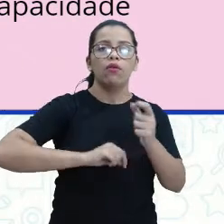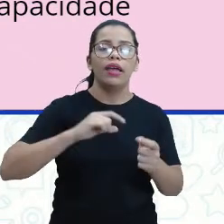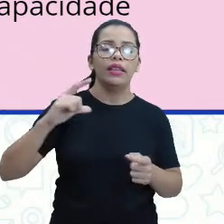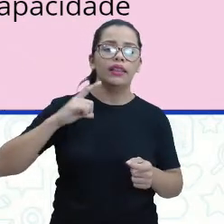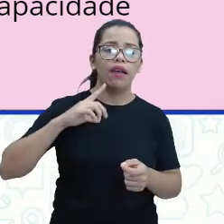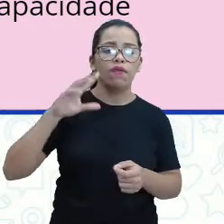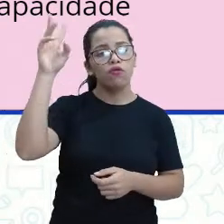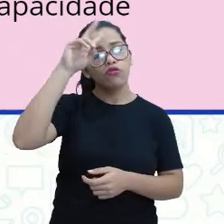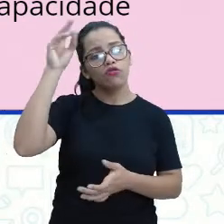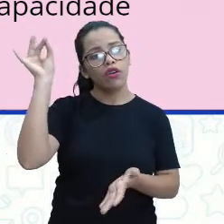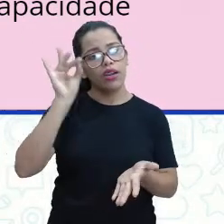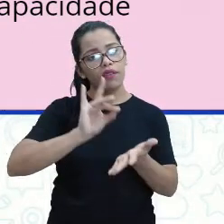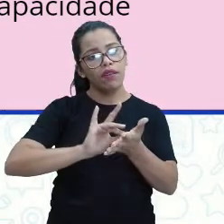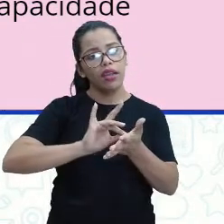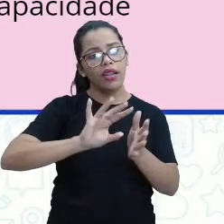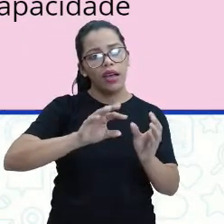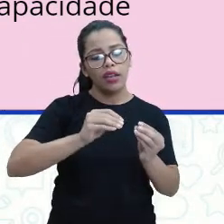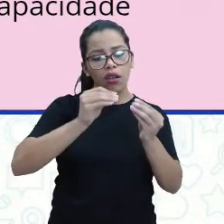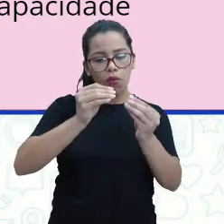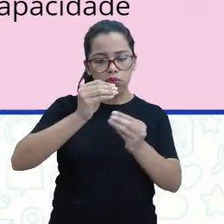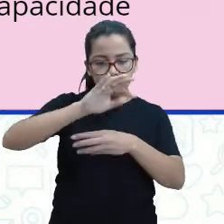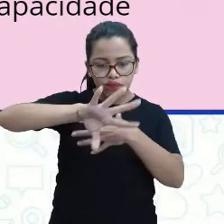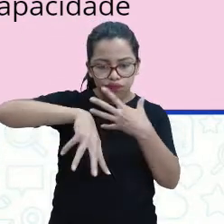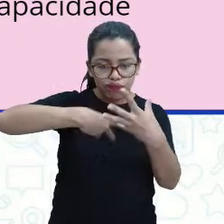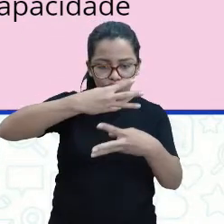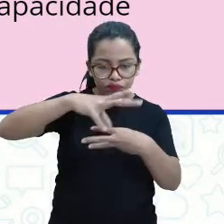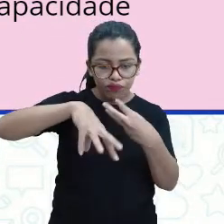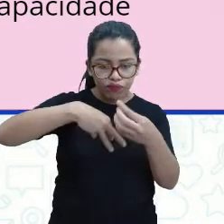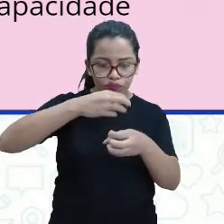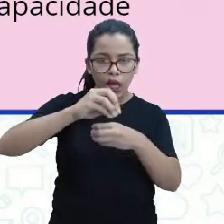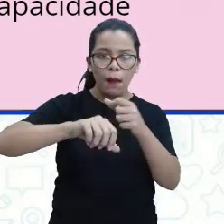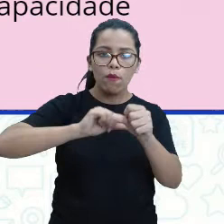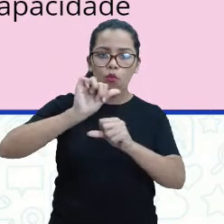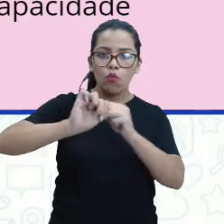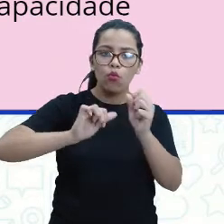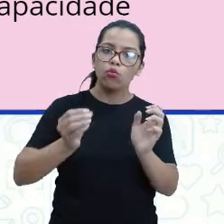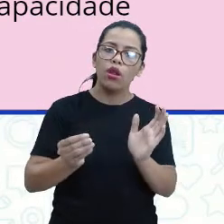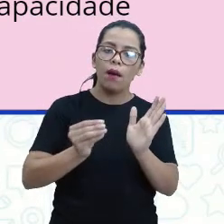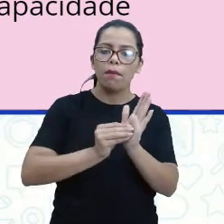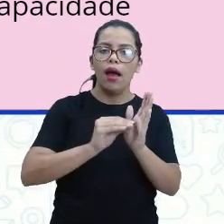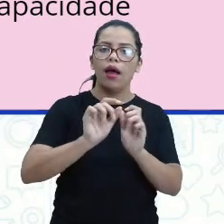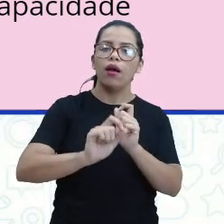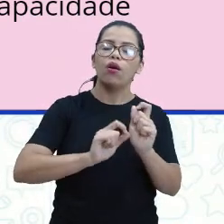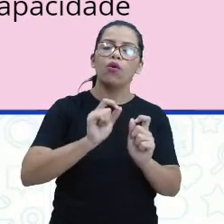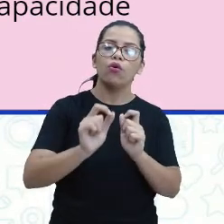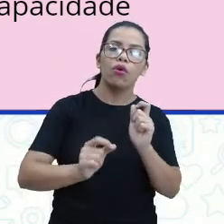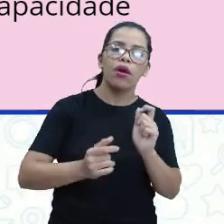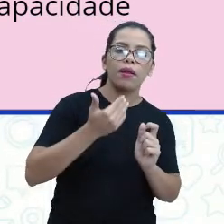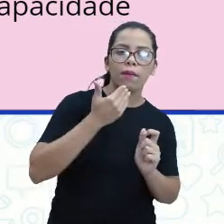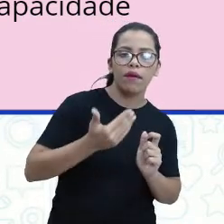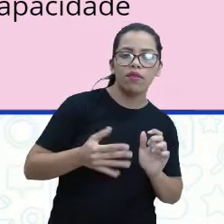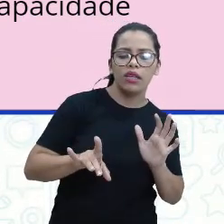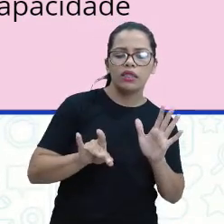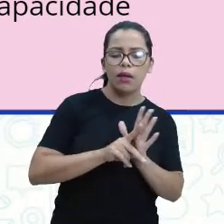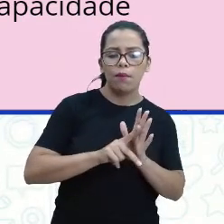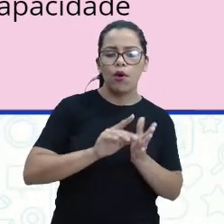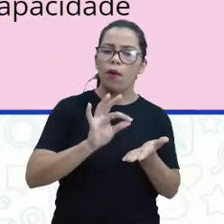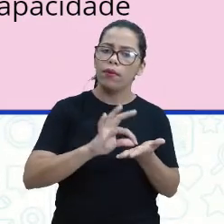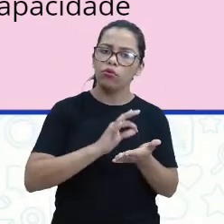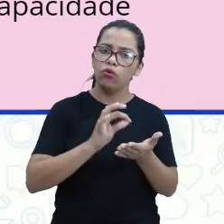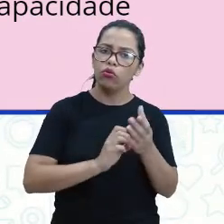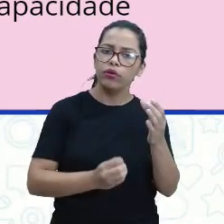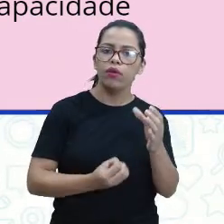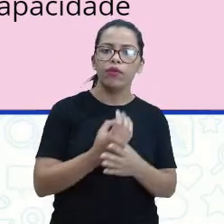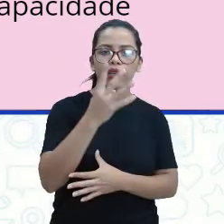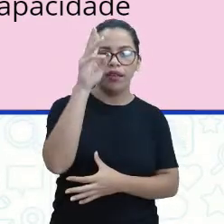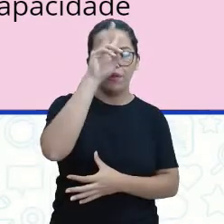e alterada para atender às necessidades dramáticas das preferências estruturais, temáticas ou pessoais do autor. Também pode